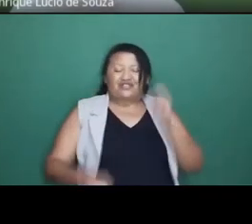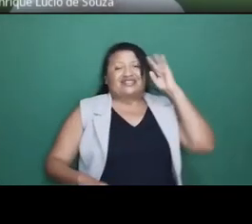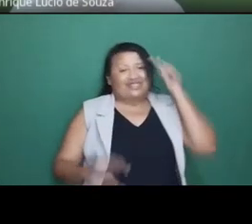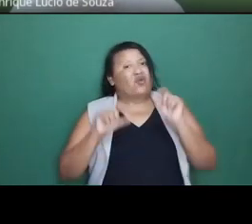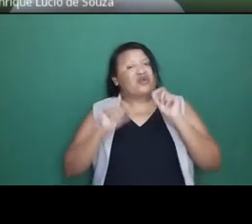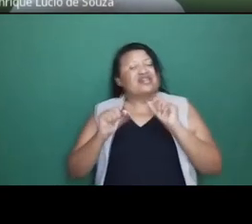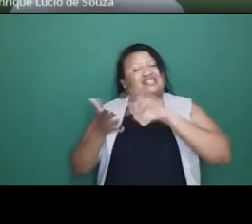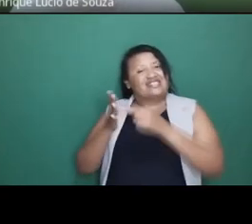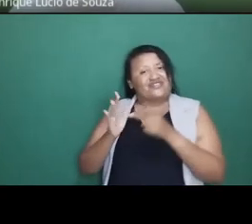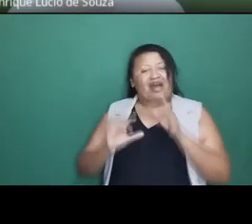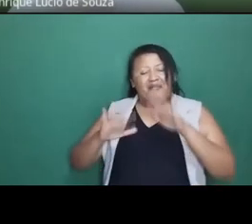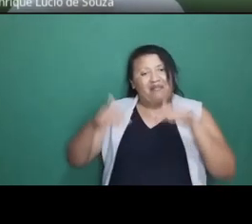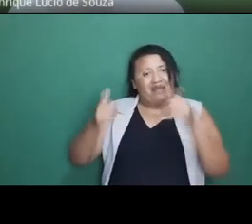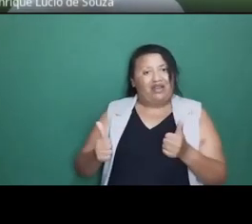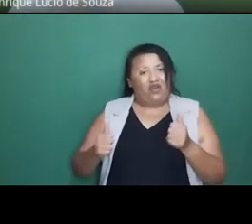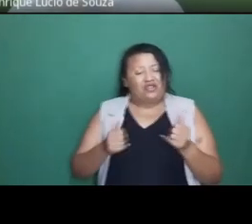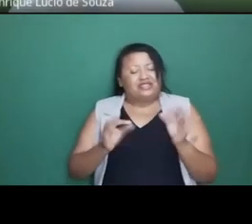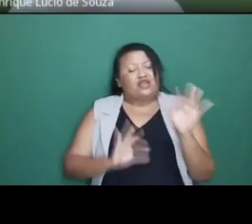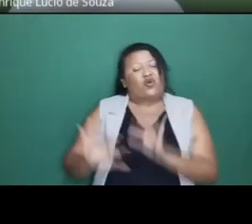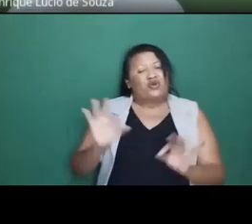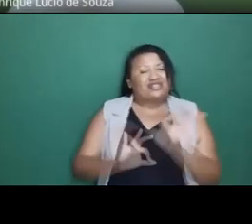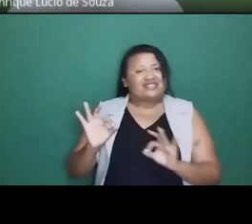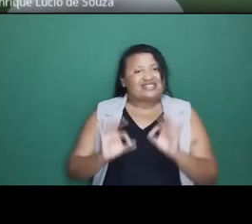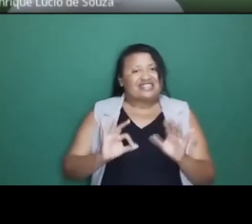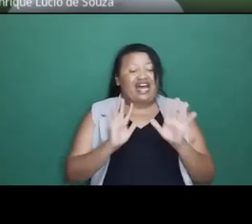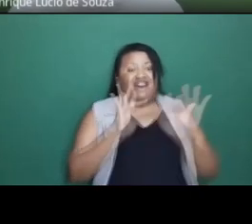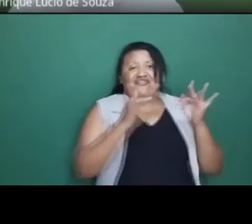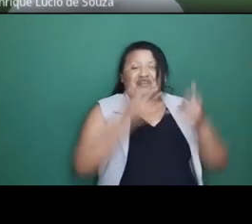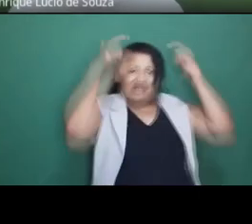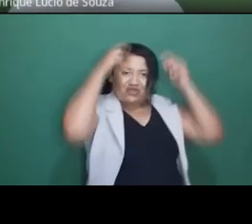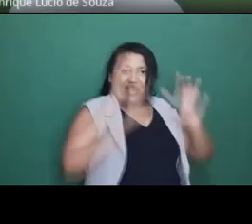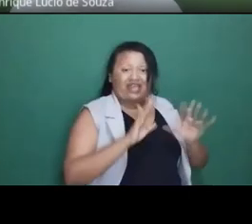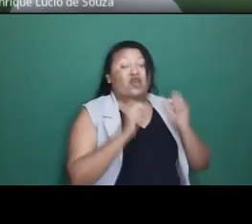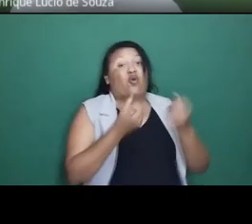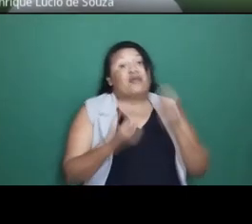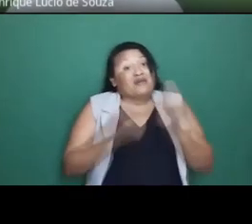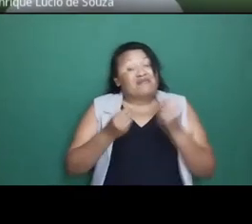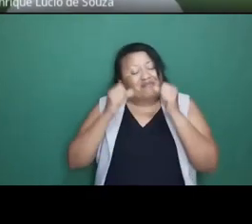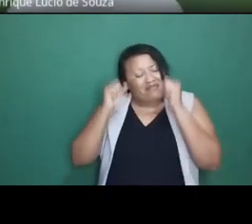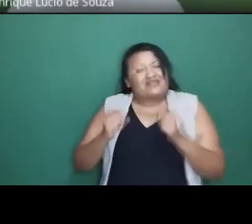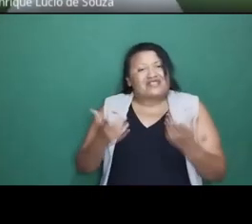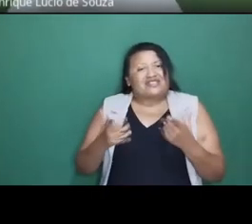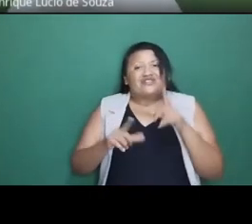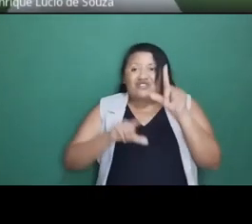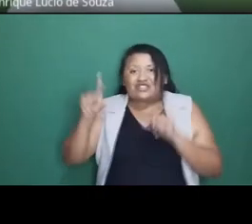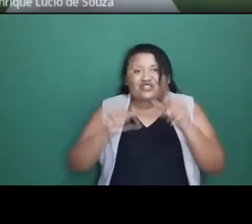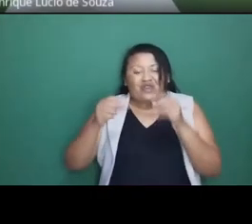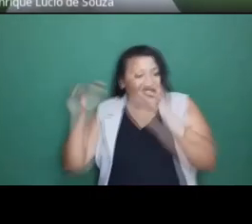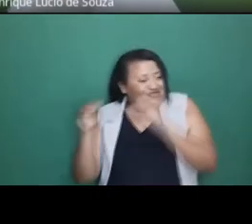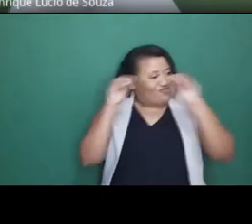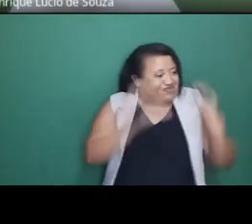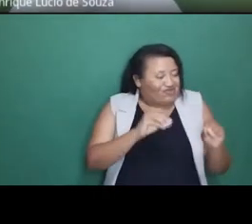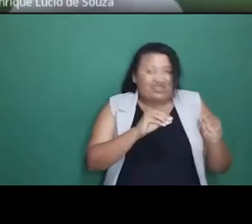significava a decisão de preservar da família real e como era possível fazer a opção de deslocá-la para outro